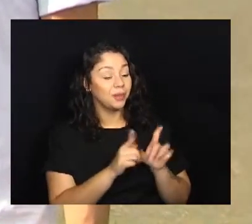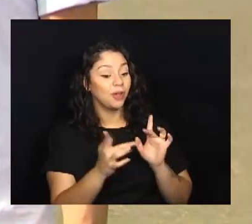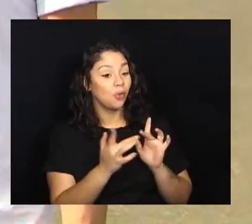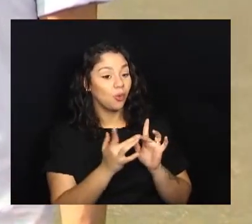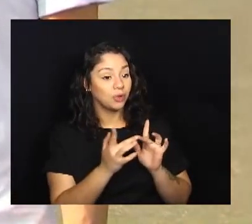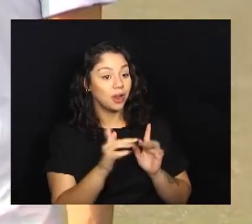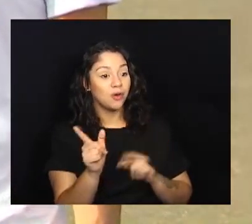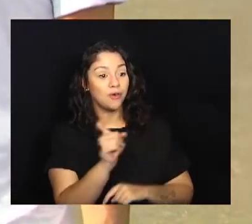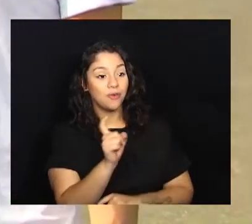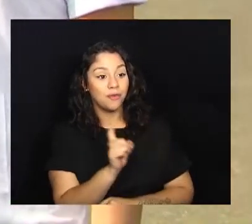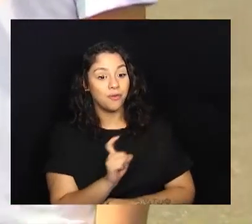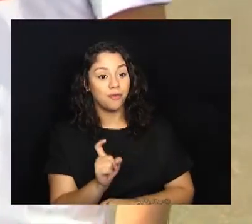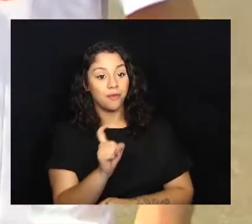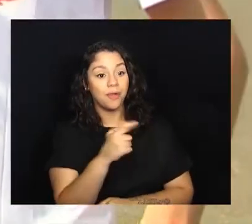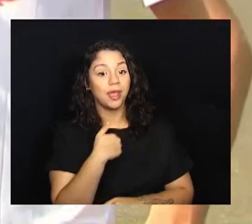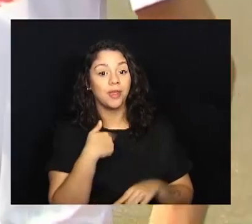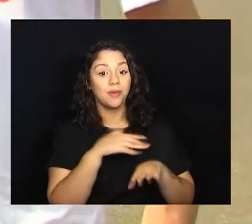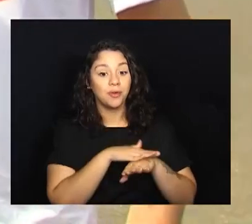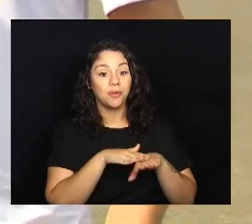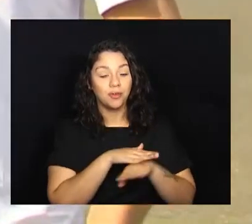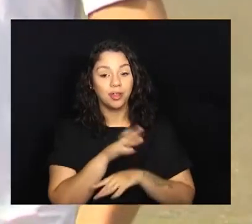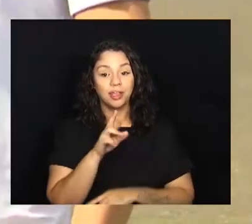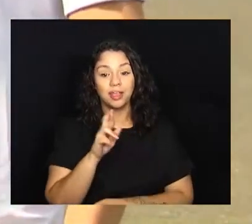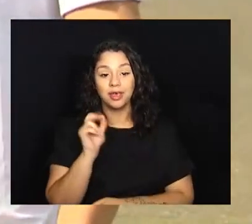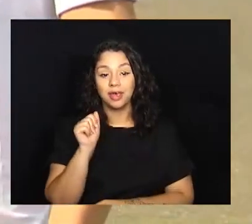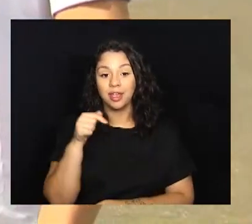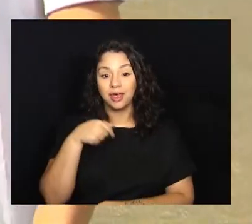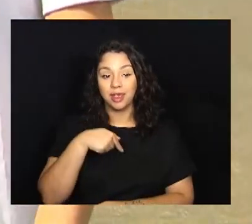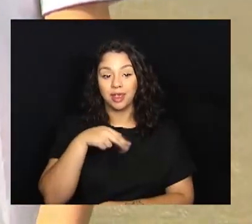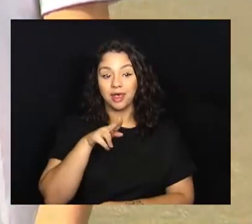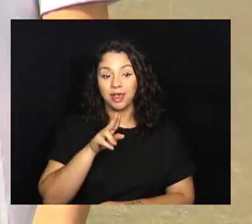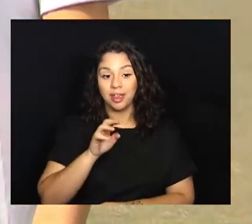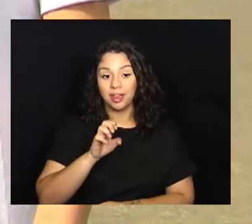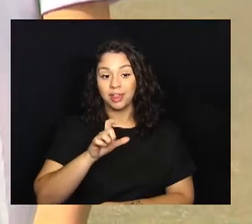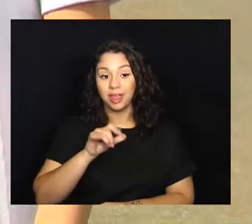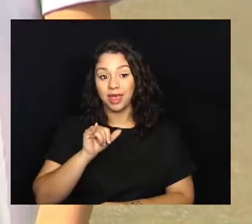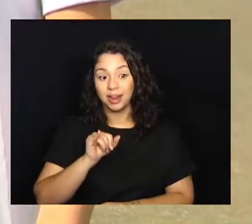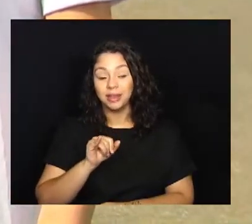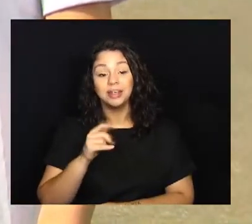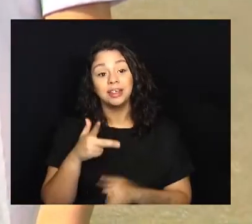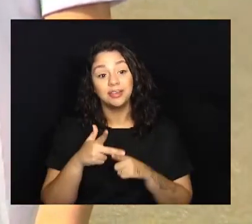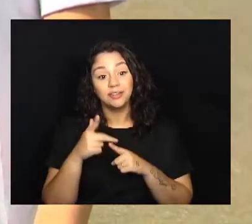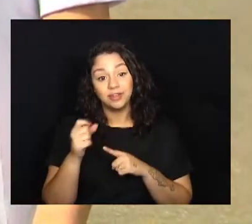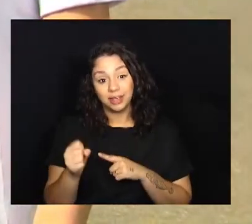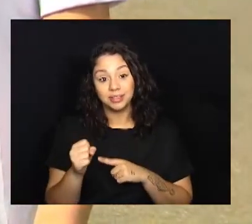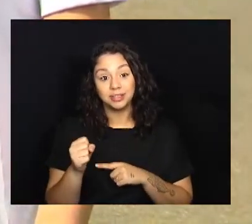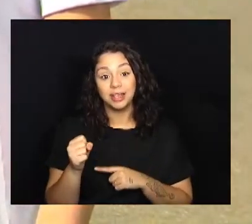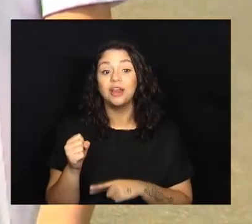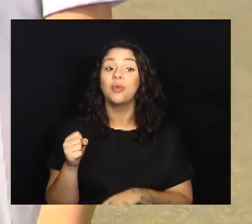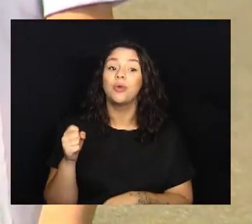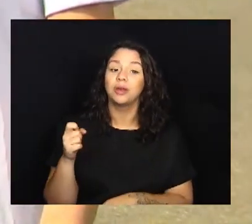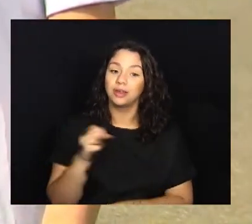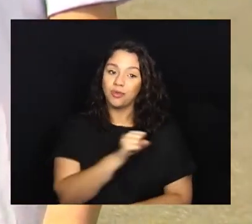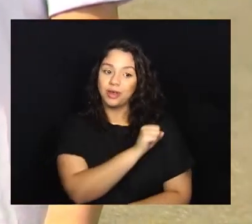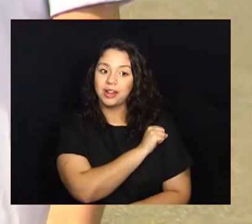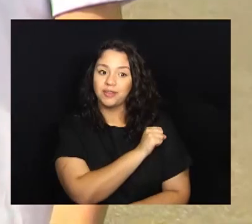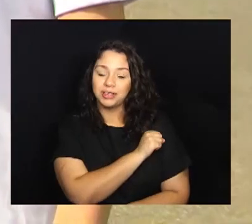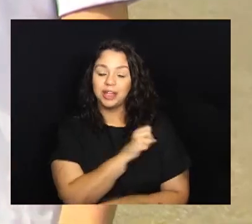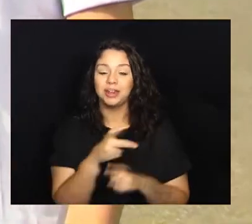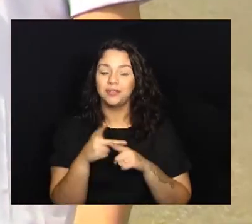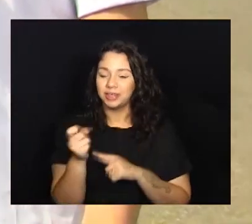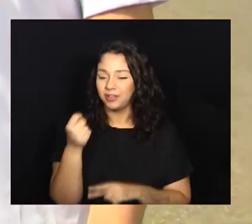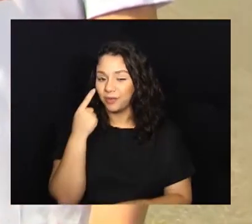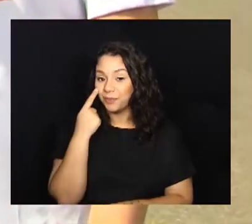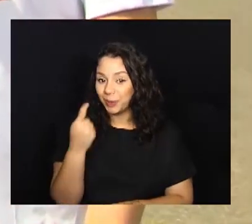agora eu conversei com a Raquel Martins Ferreira, que é a aluna vencedora da 8ª série aqui da escola. Vamos dar uma olhadinha,